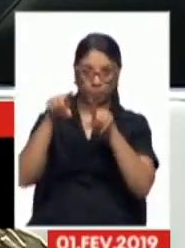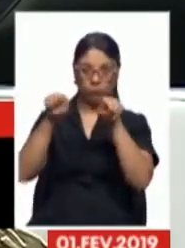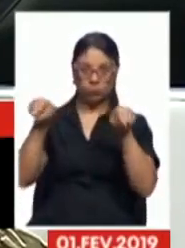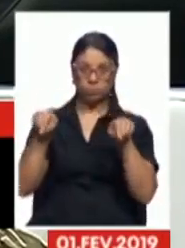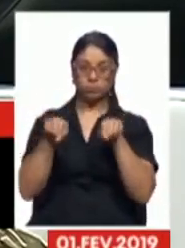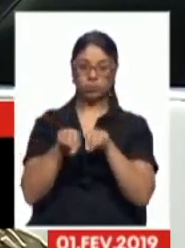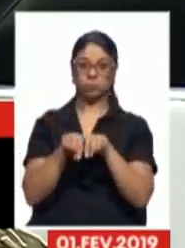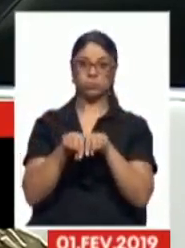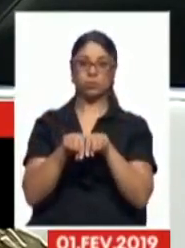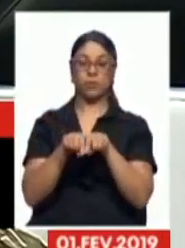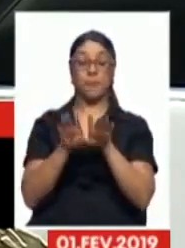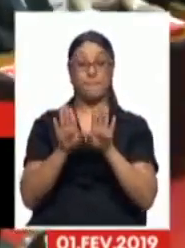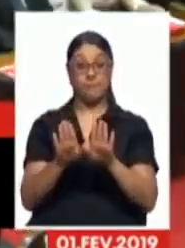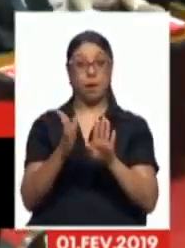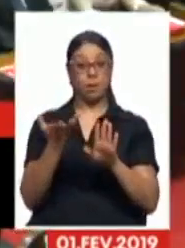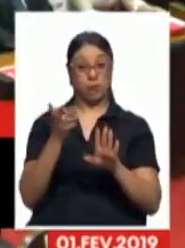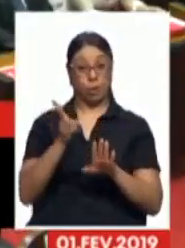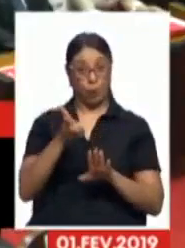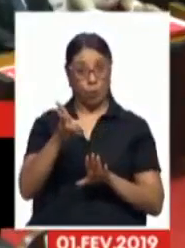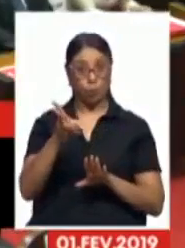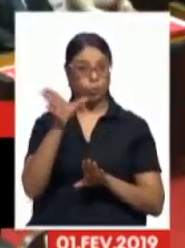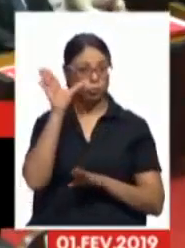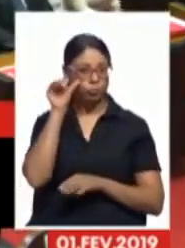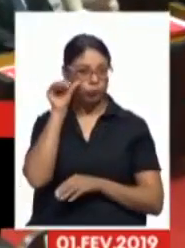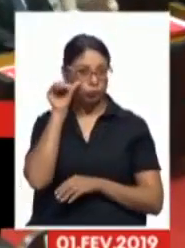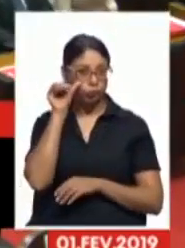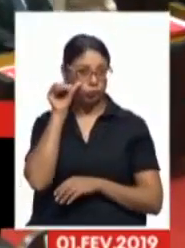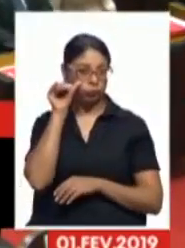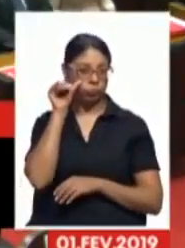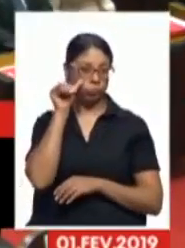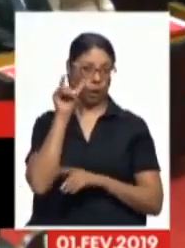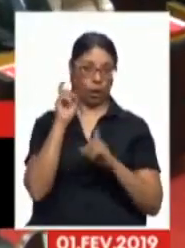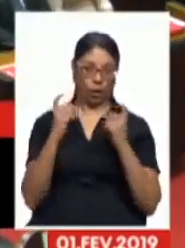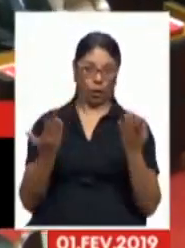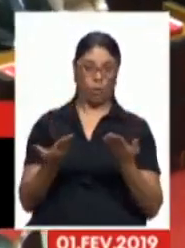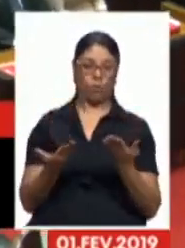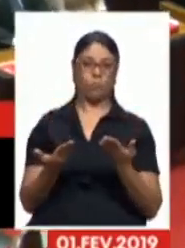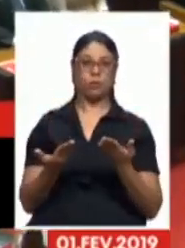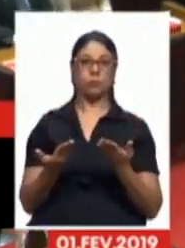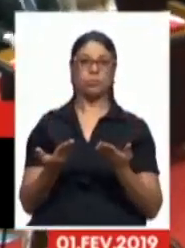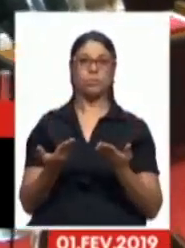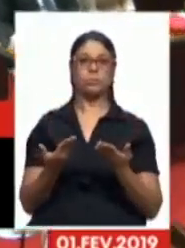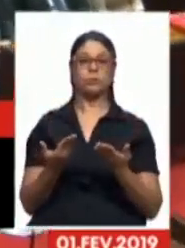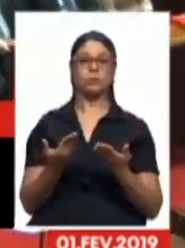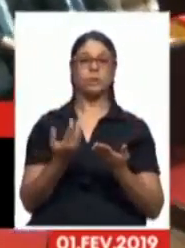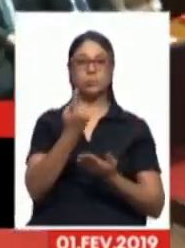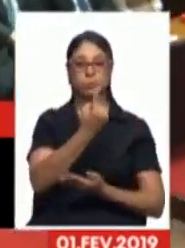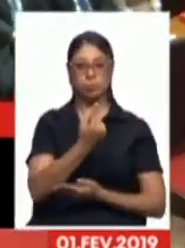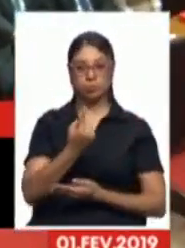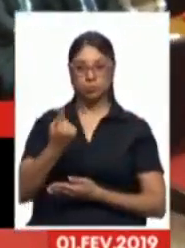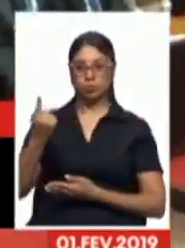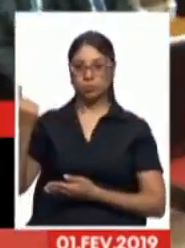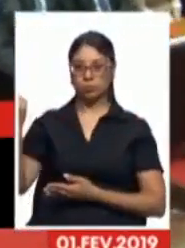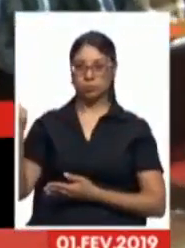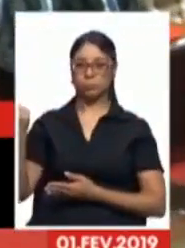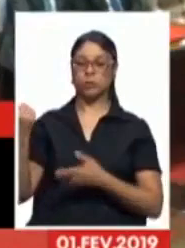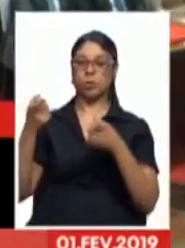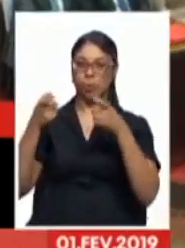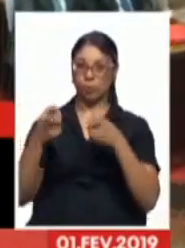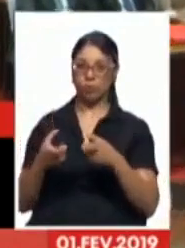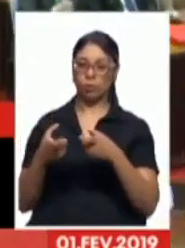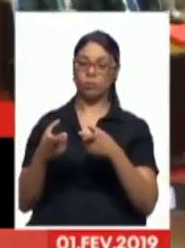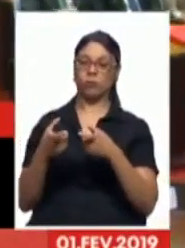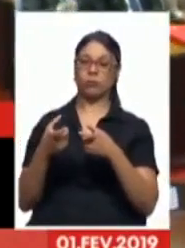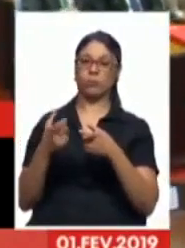e que desejam continuar assistindo a esta solenidade, que se dirijam ao Espaço